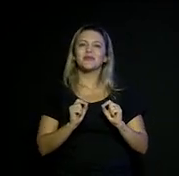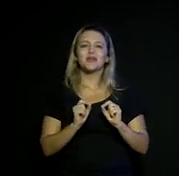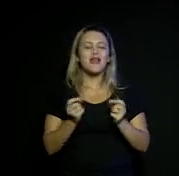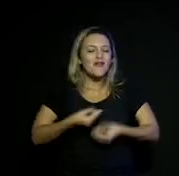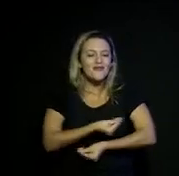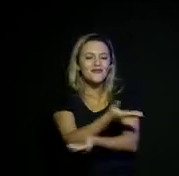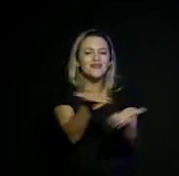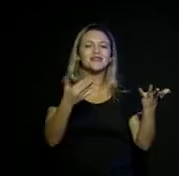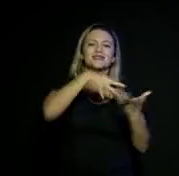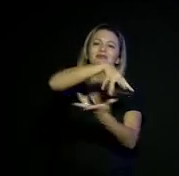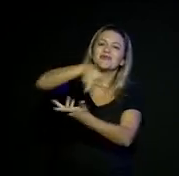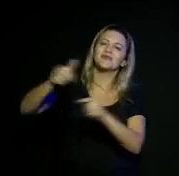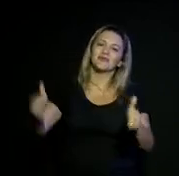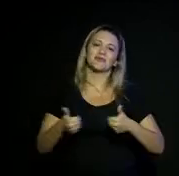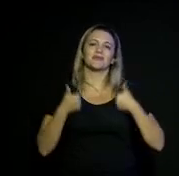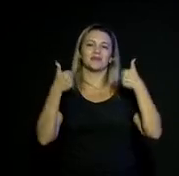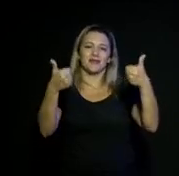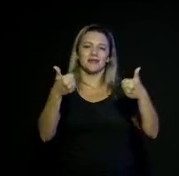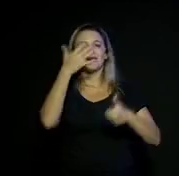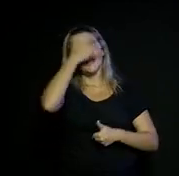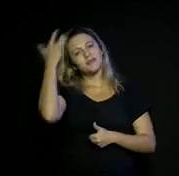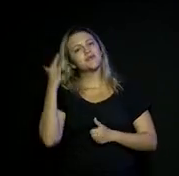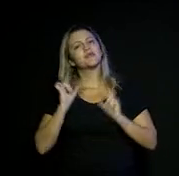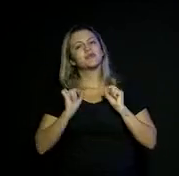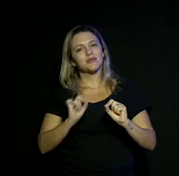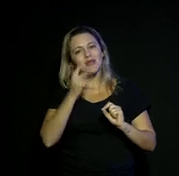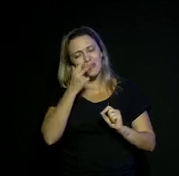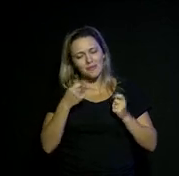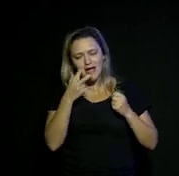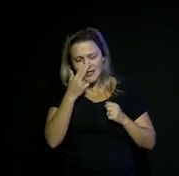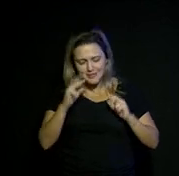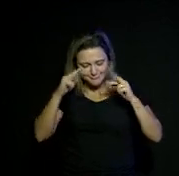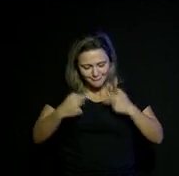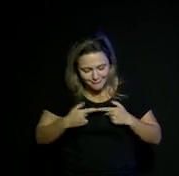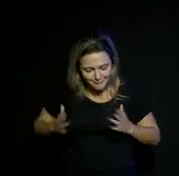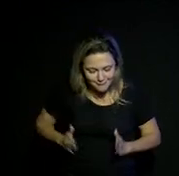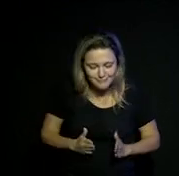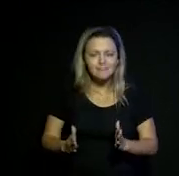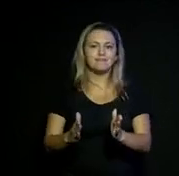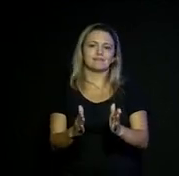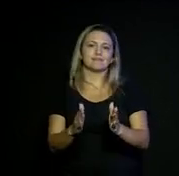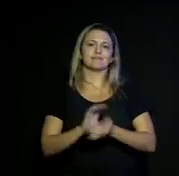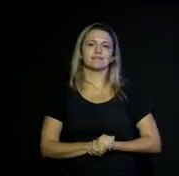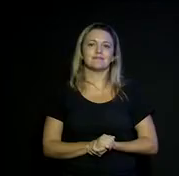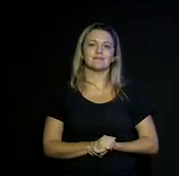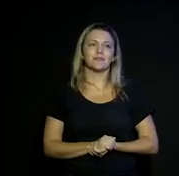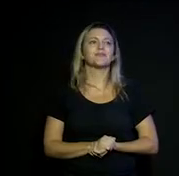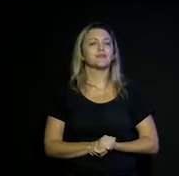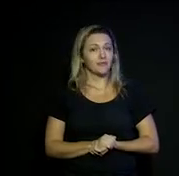porque eu existi. E as pessoas têm caminhado um pouco na direção de si próprias, porque eu existi. Não corro o